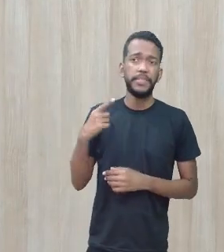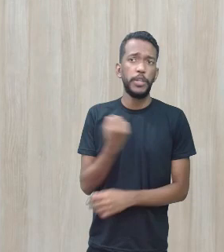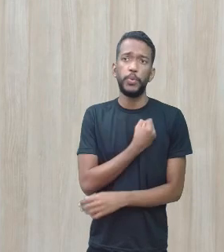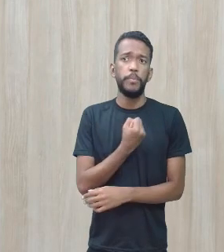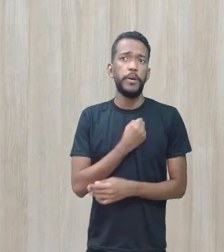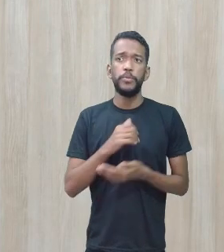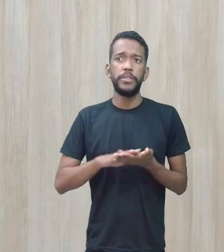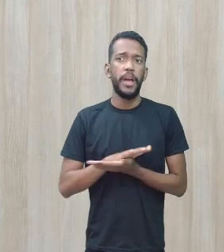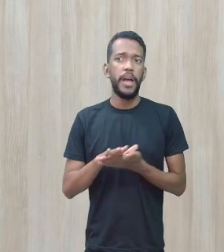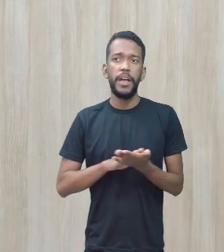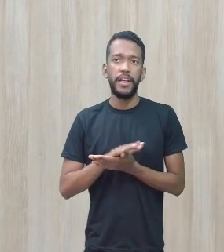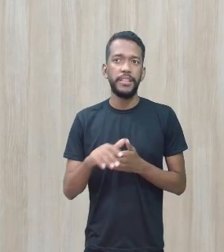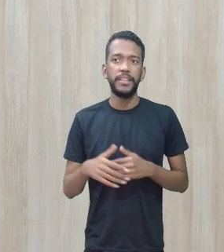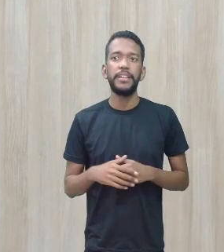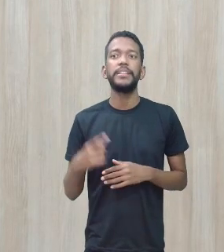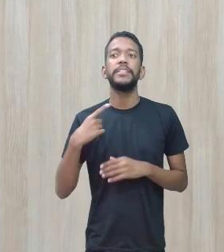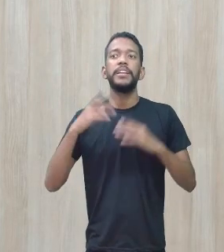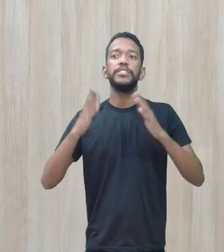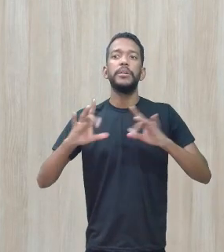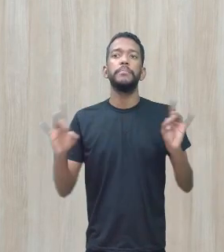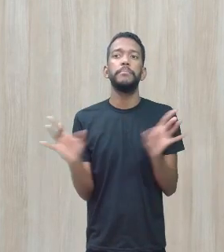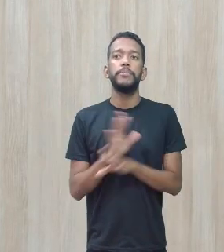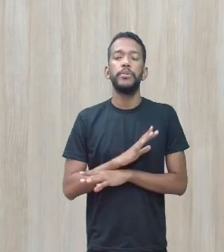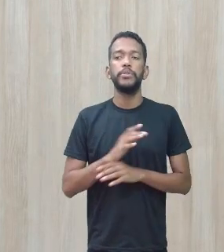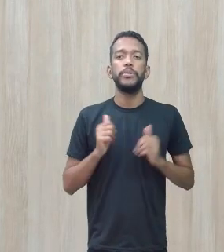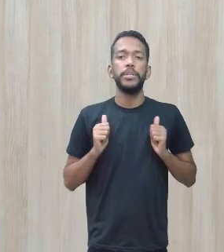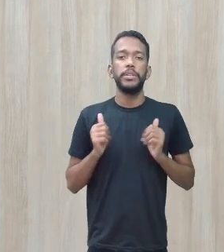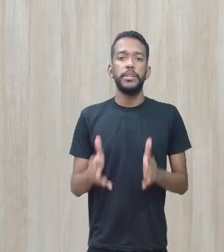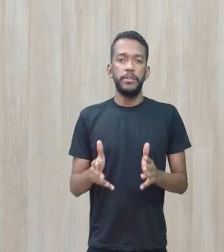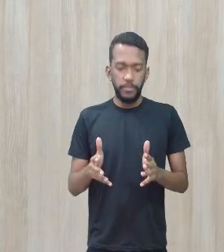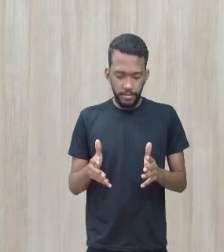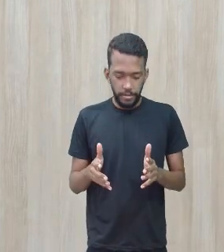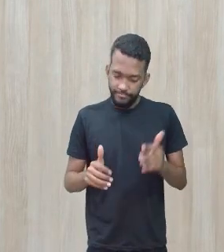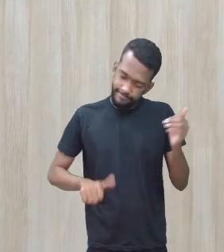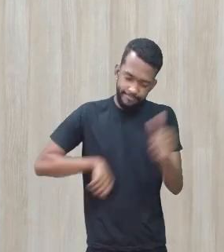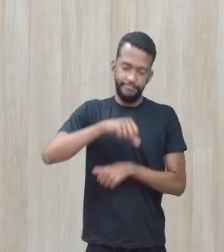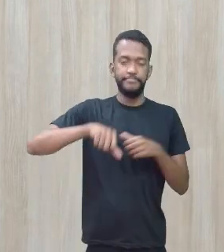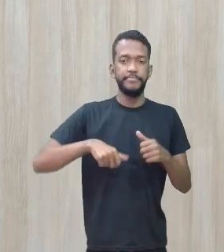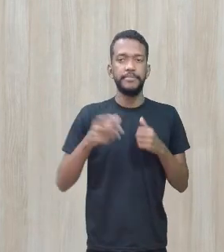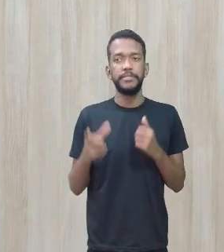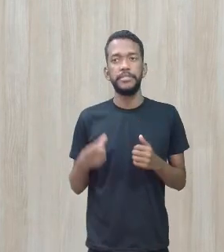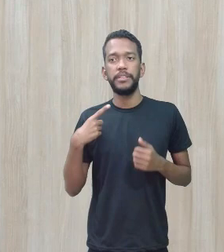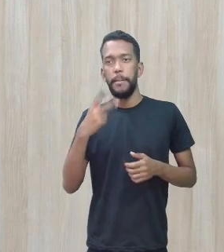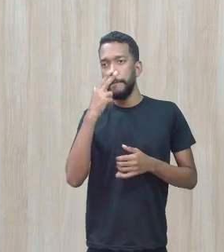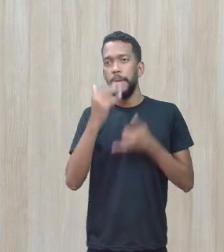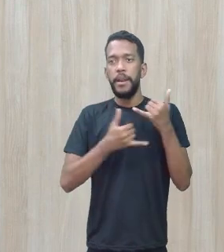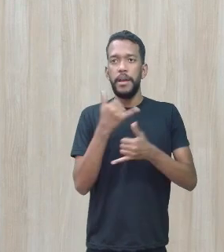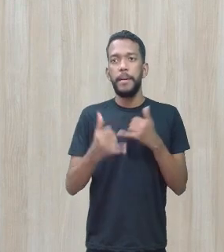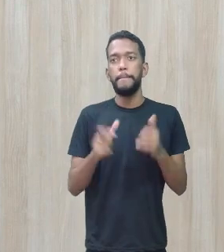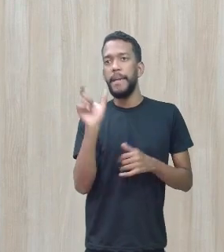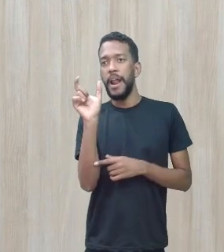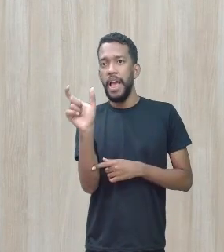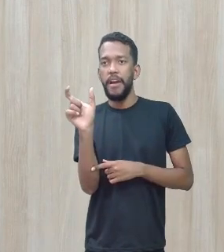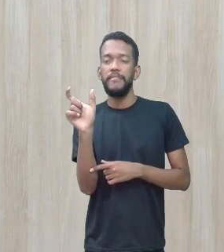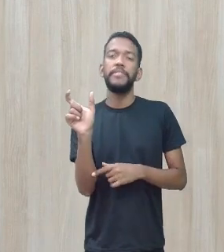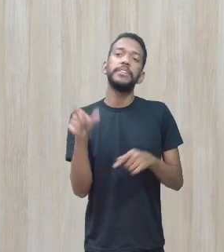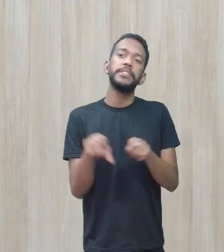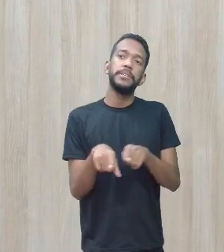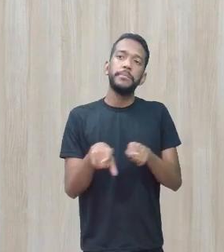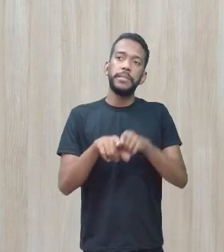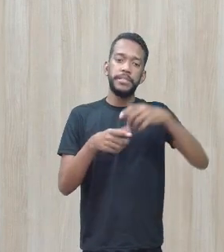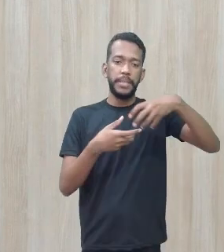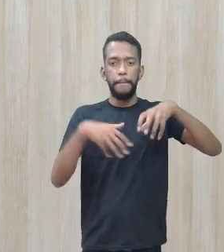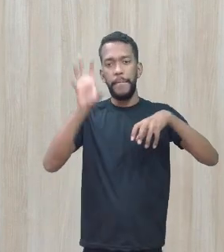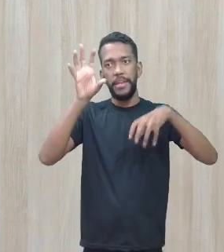tem, né? A gente tem uma mudança de atitude sendo induzida através de uma brincadeira com a palavra e da